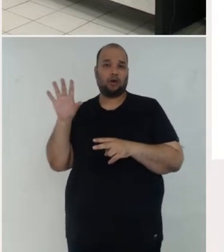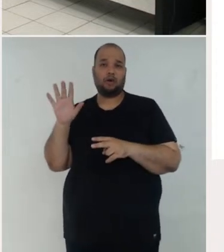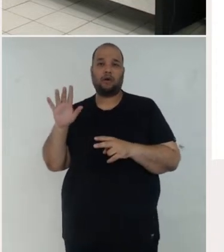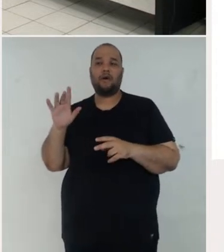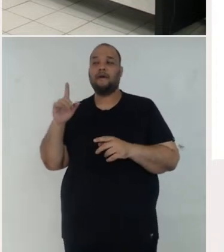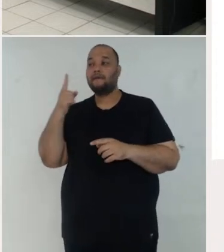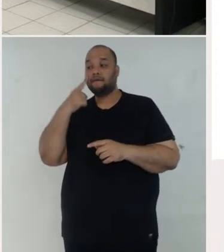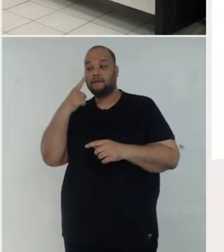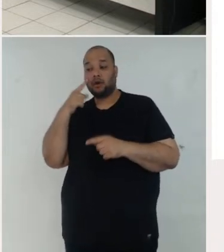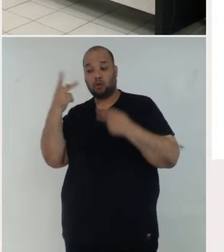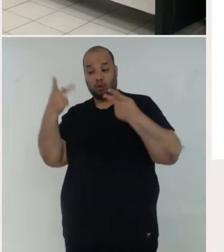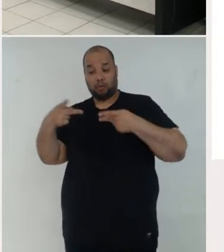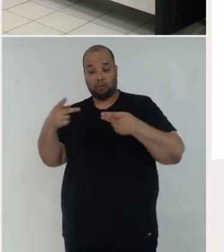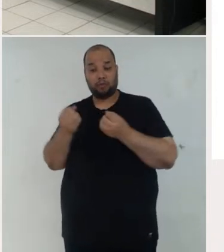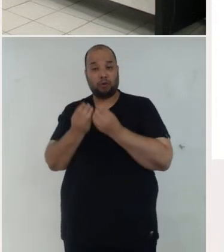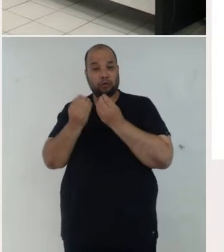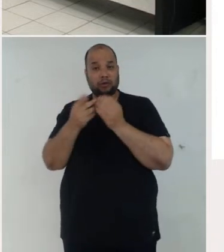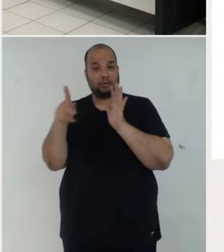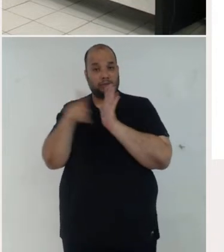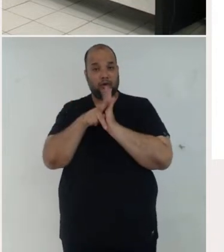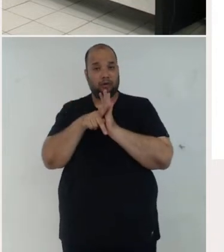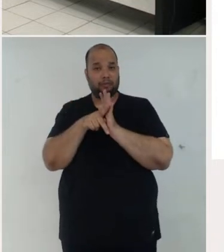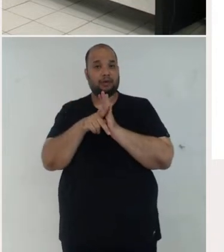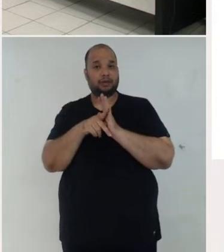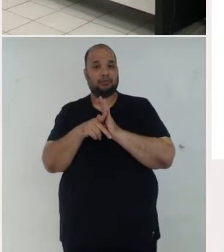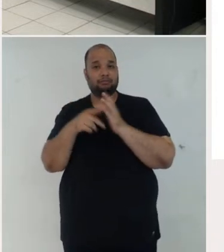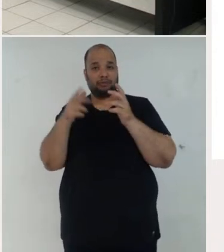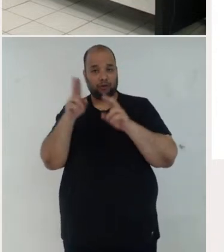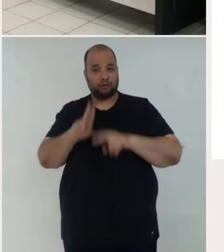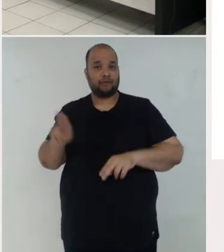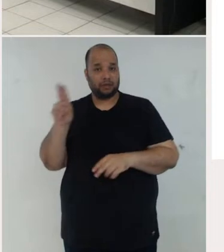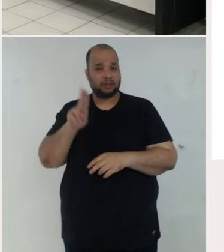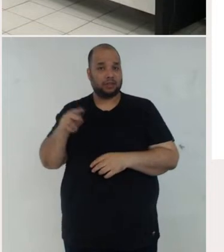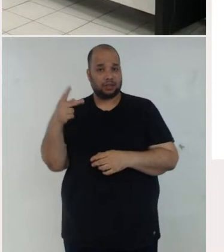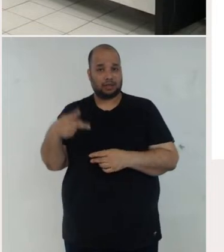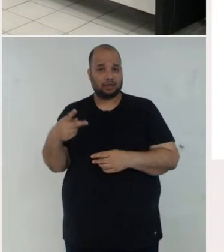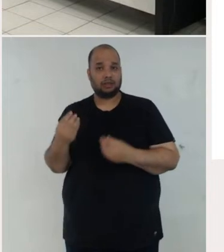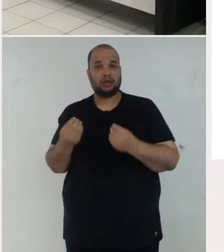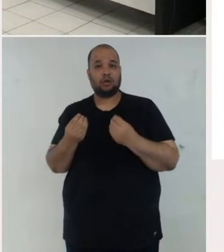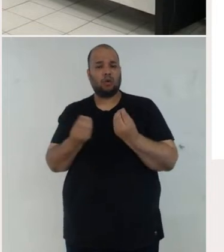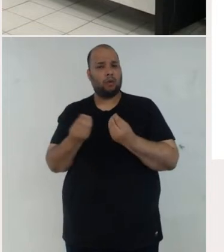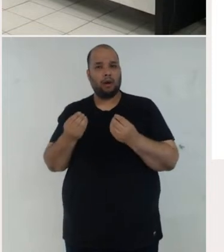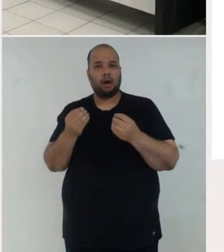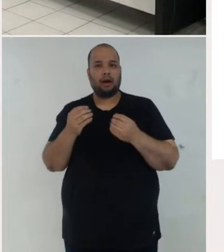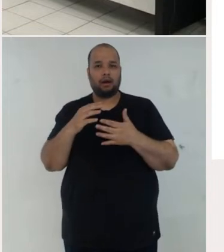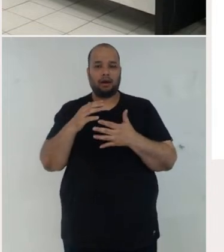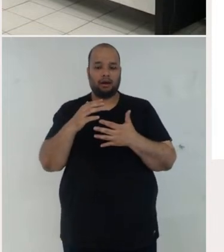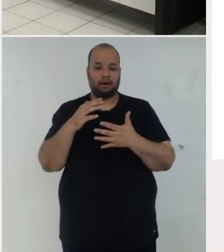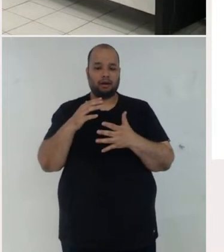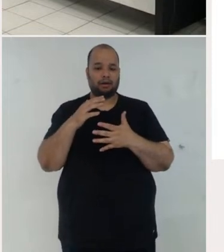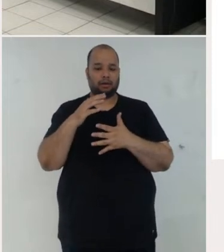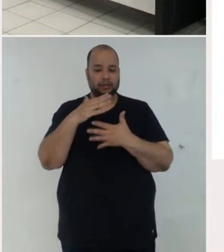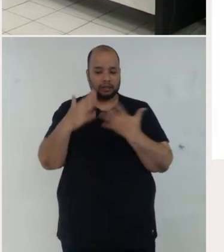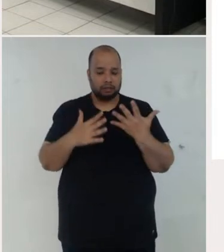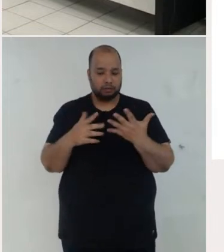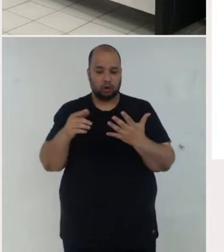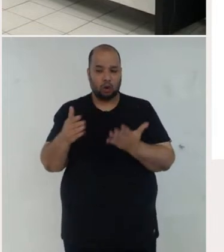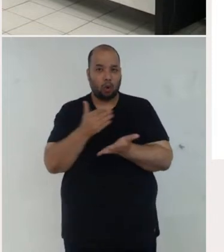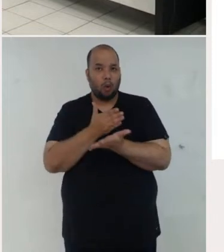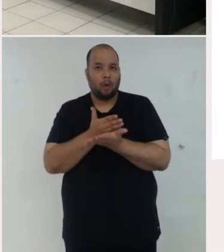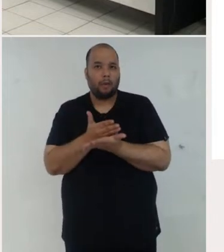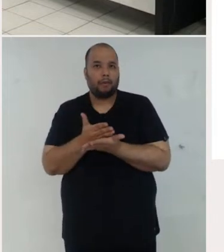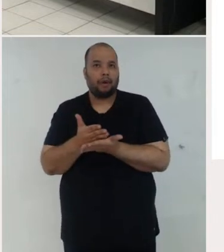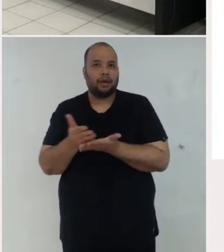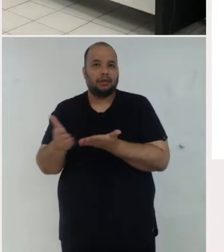acompanhar o que a gente faz de bom aqui, que de repente a área de Libras, a UFSC, começa a ser